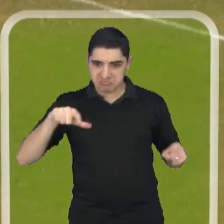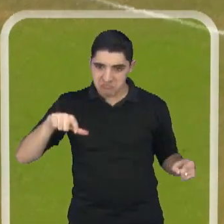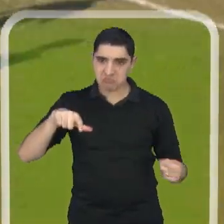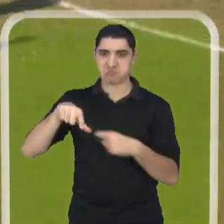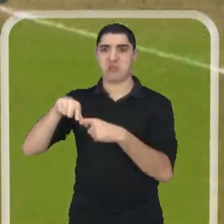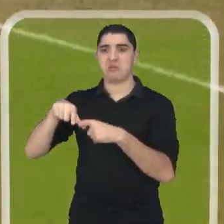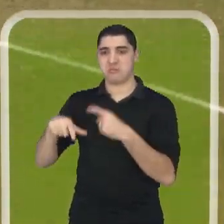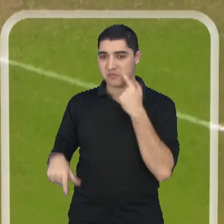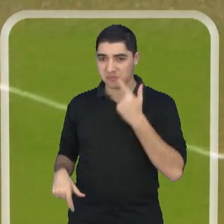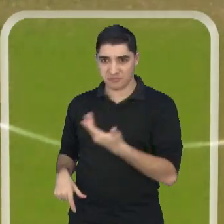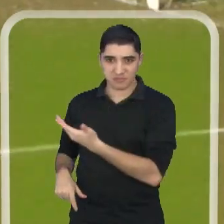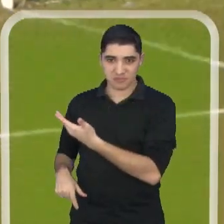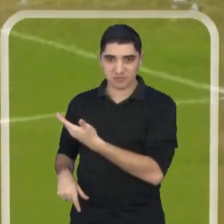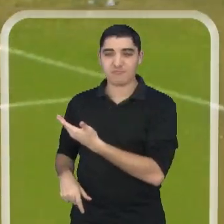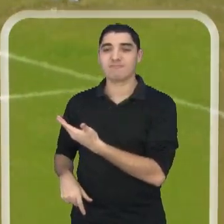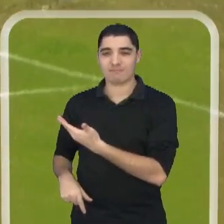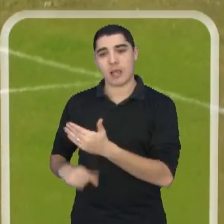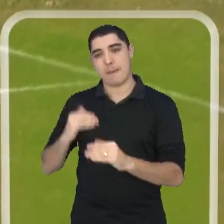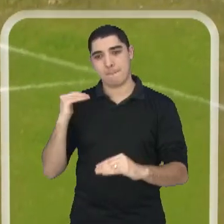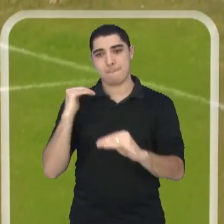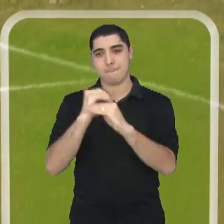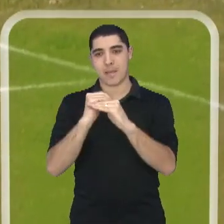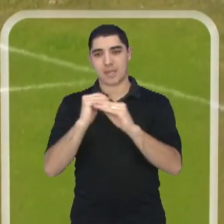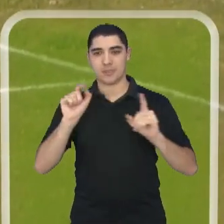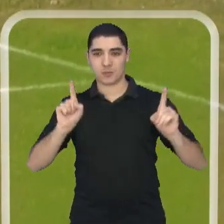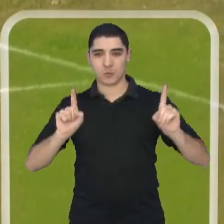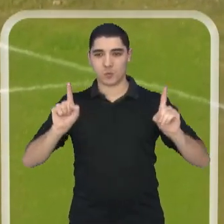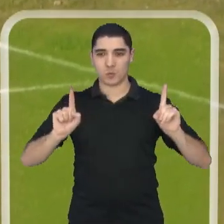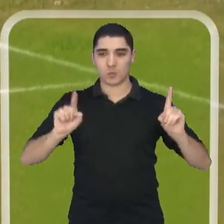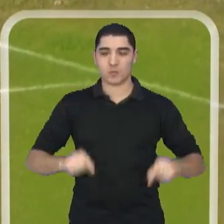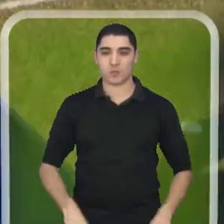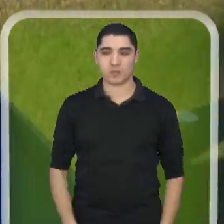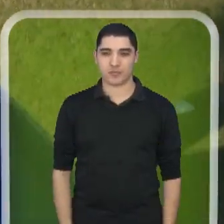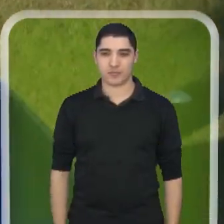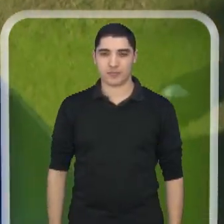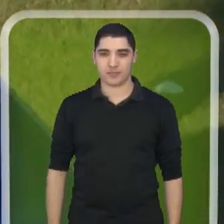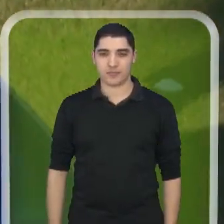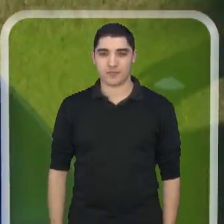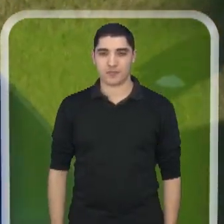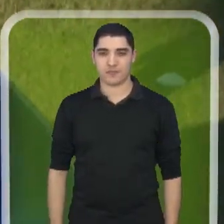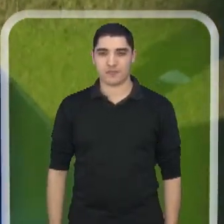gaveta da goleira Zani. Era o empate no Joaquinzão.